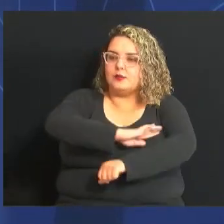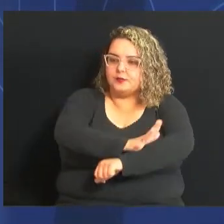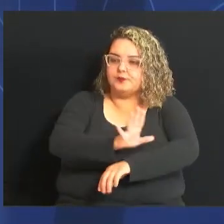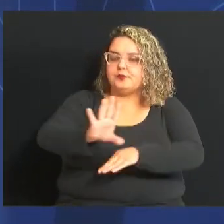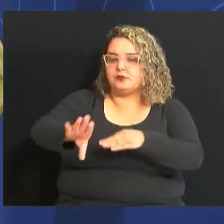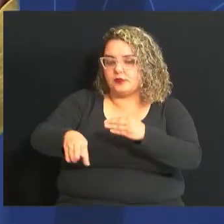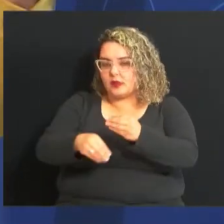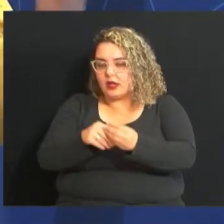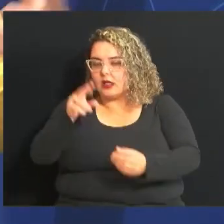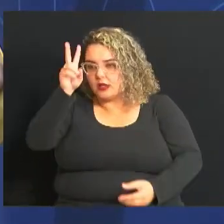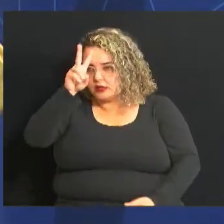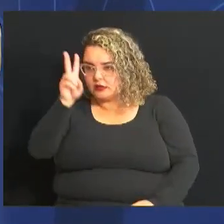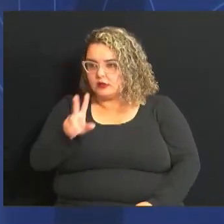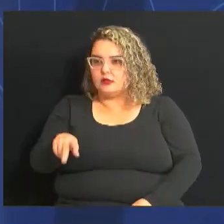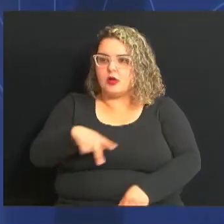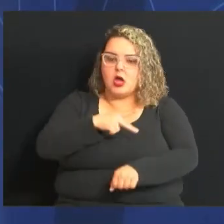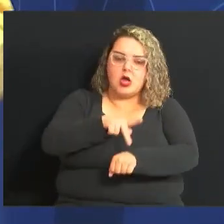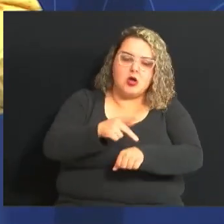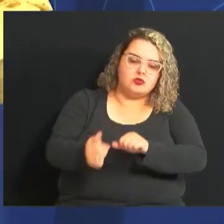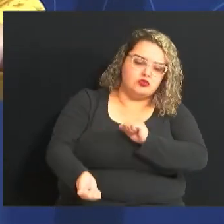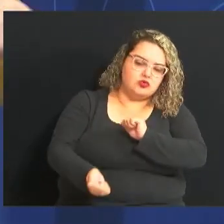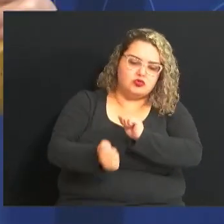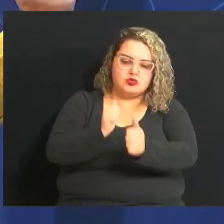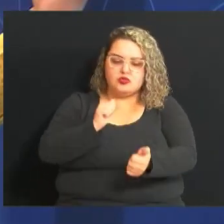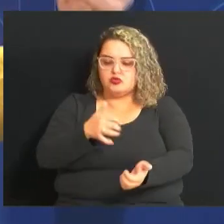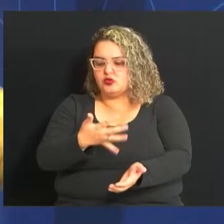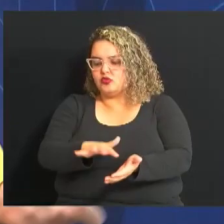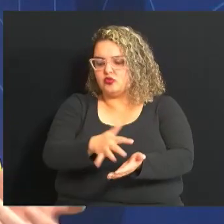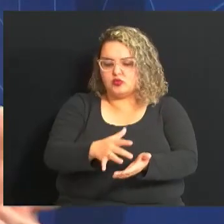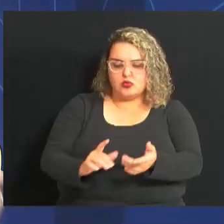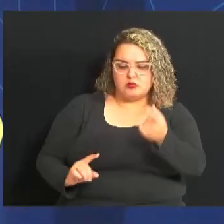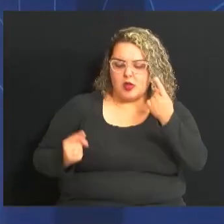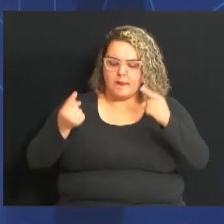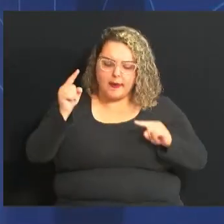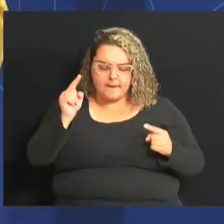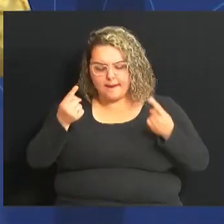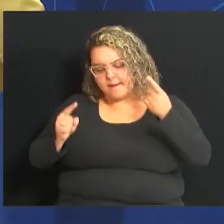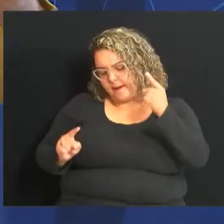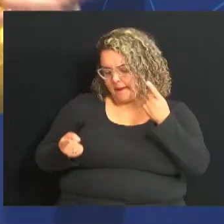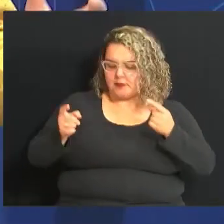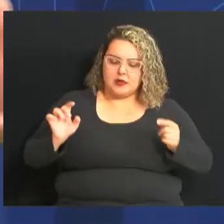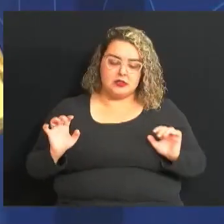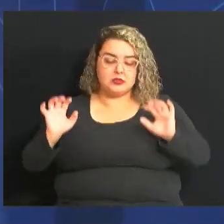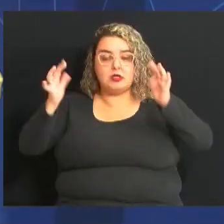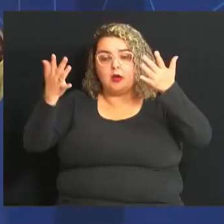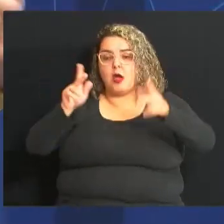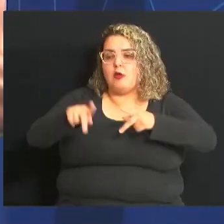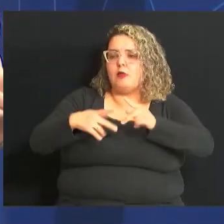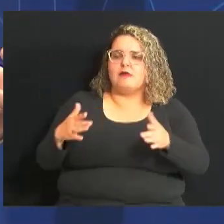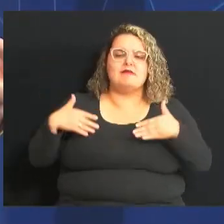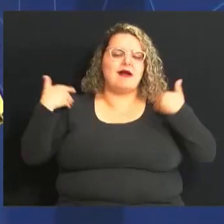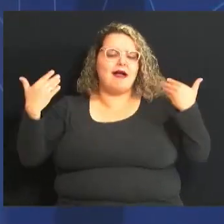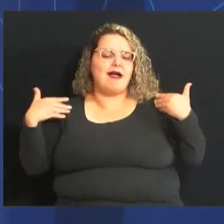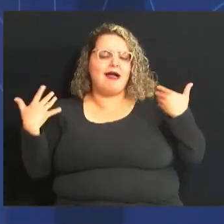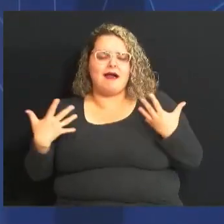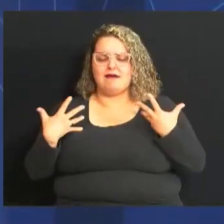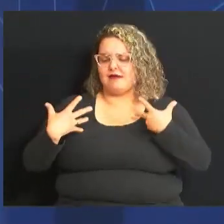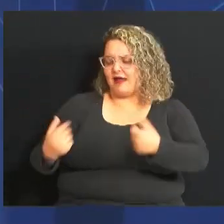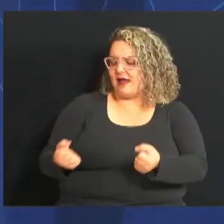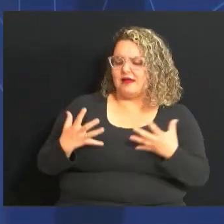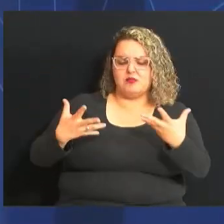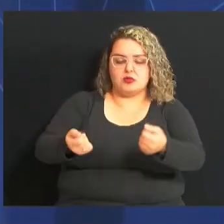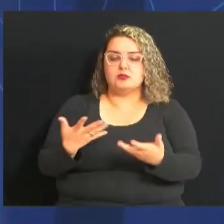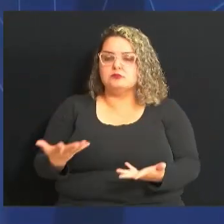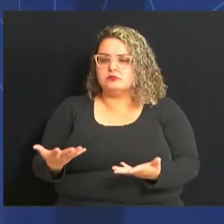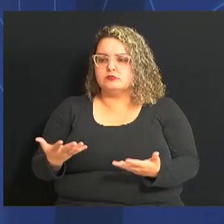história que é o país do futebol, do samba, do carnaval, da festa, que é um povo alegre, receptivo,